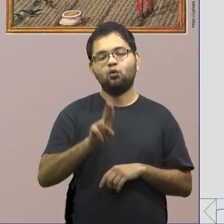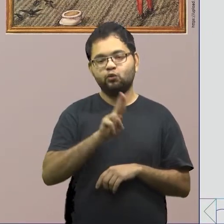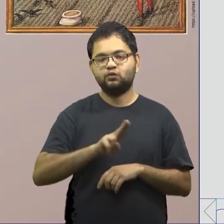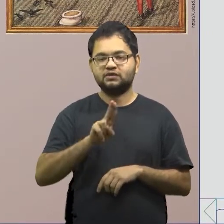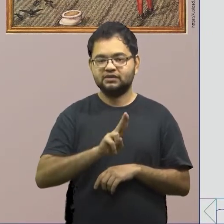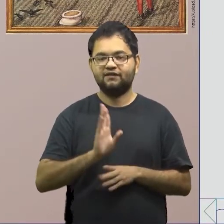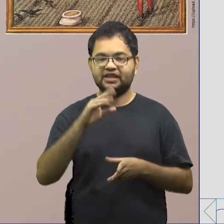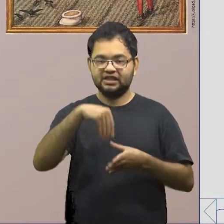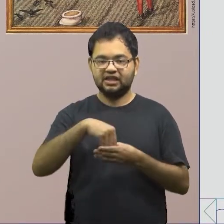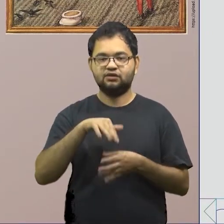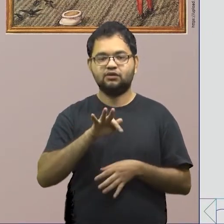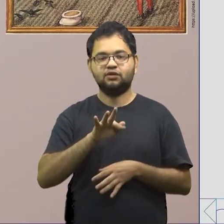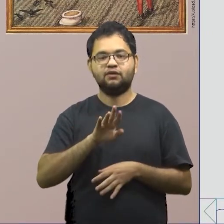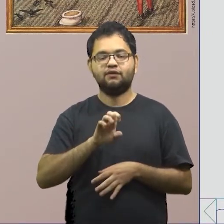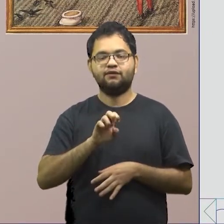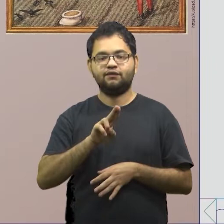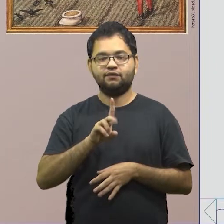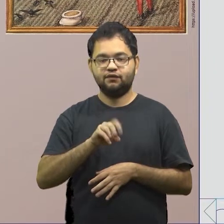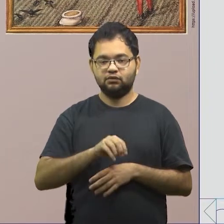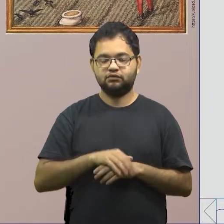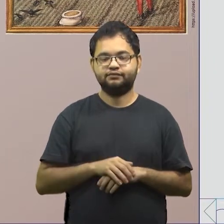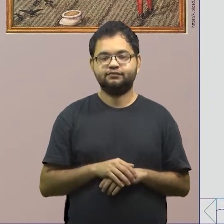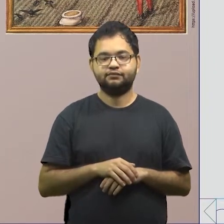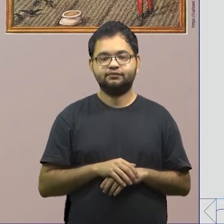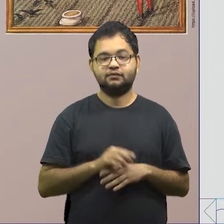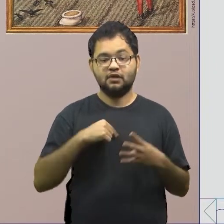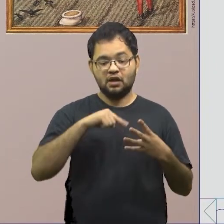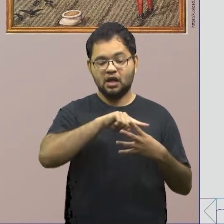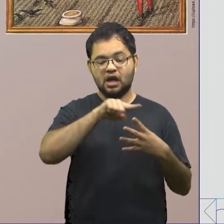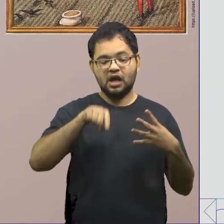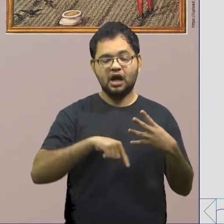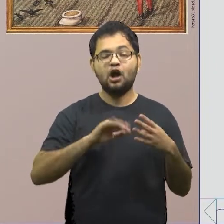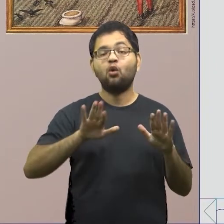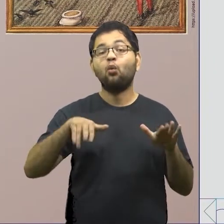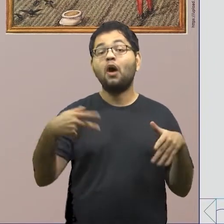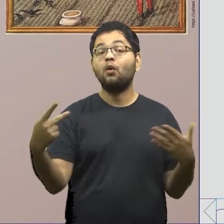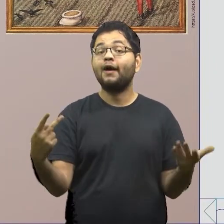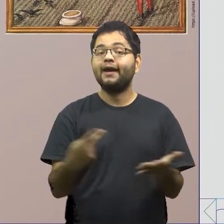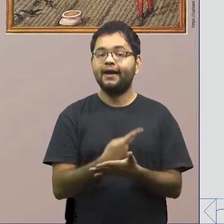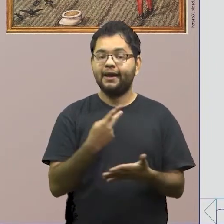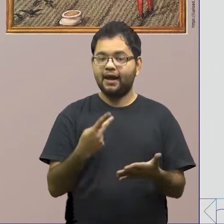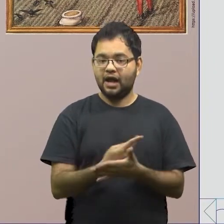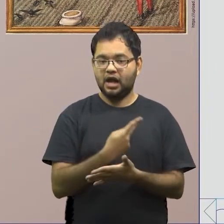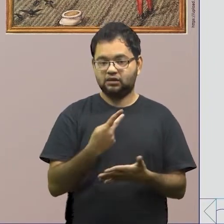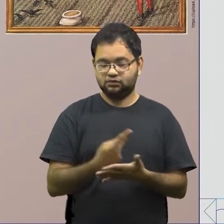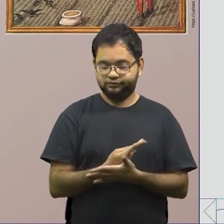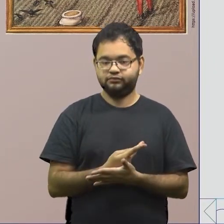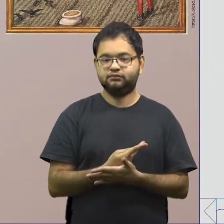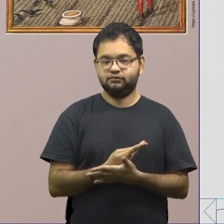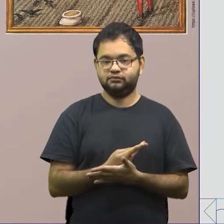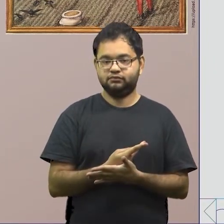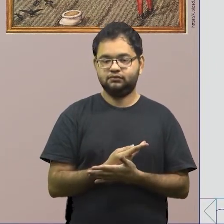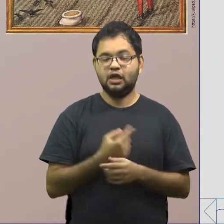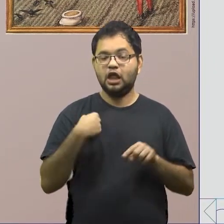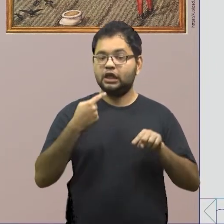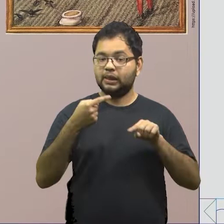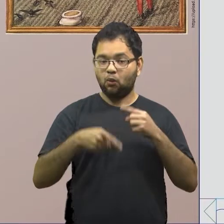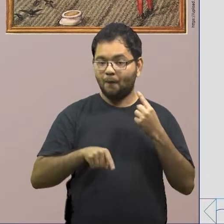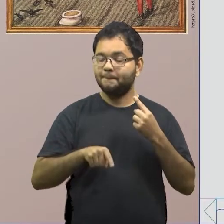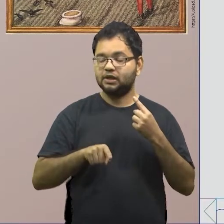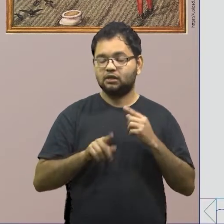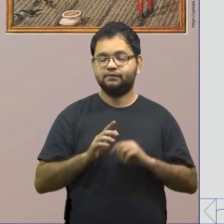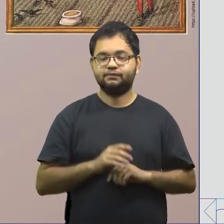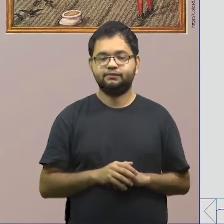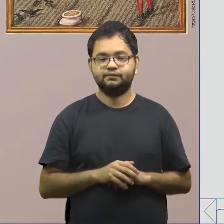trabalho dos feudos assinale a alternativa incorreta sobre um dos avanços ocorridos durante o